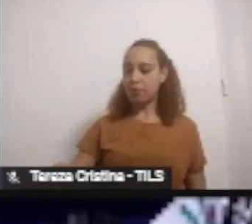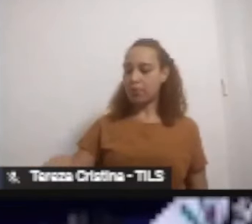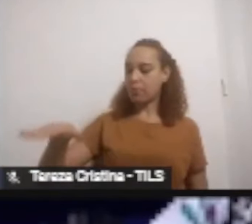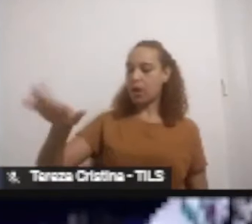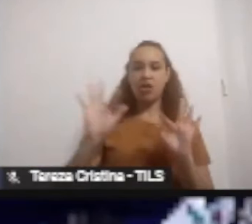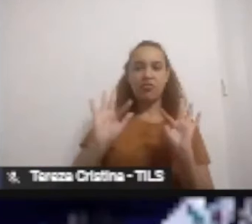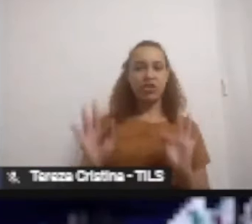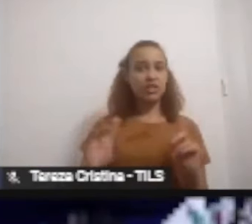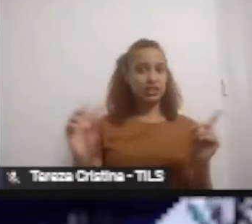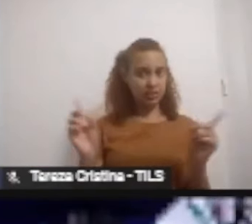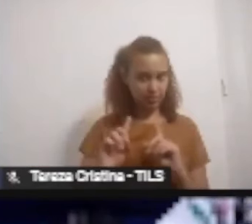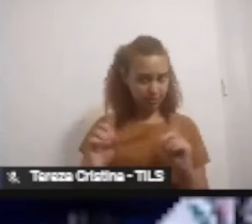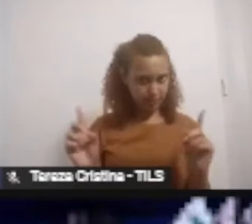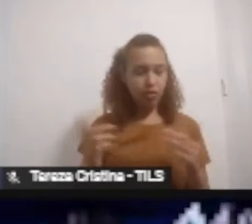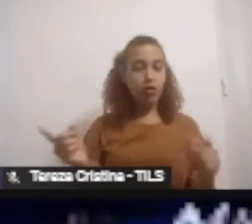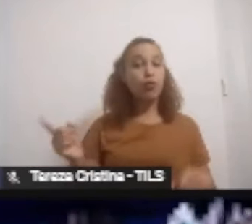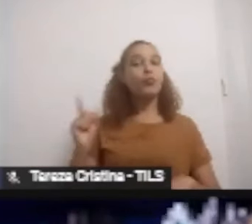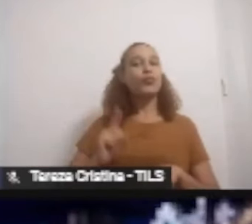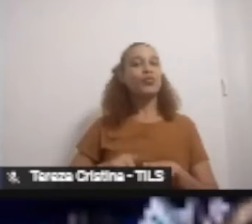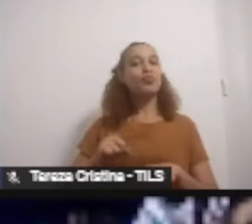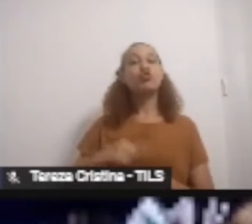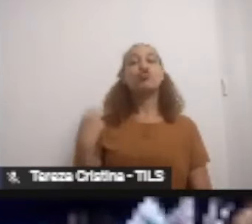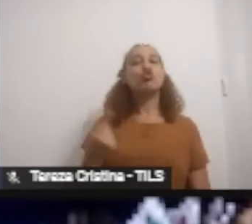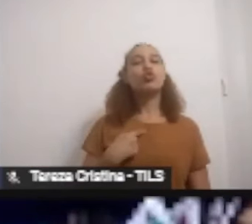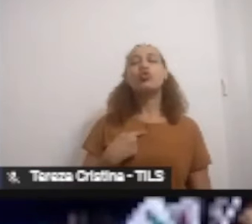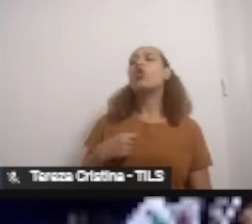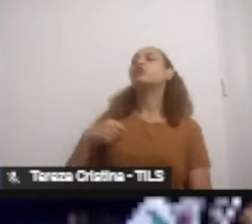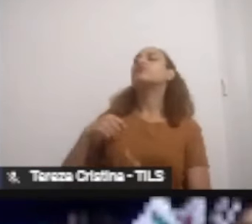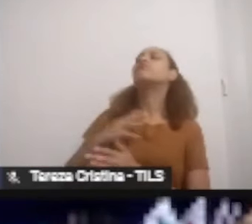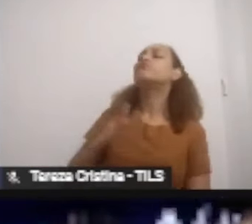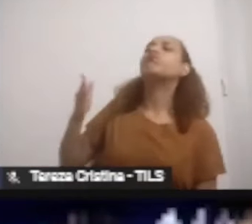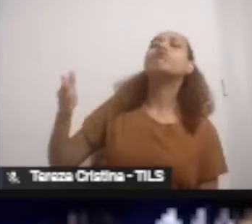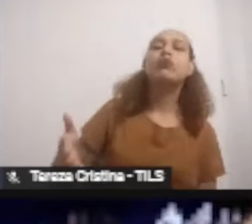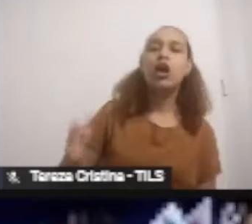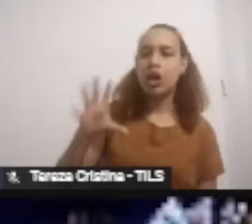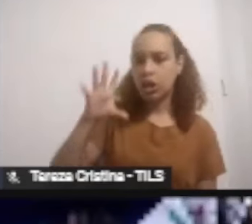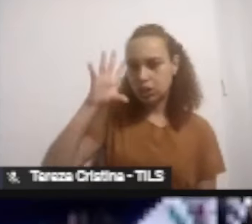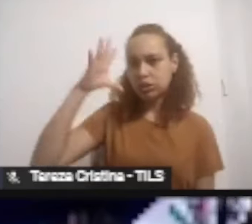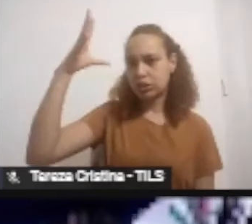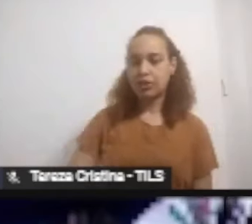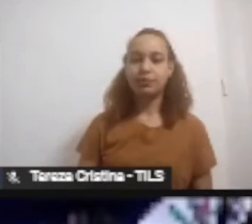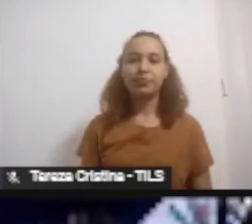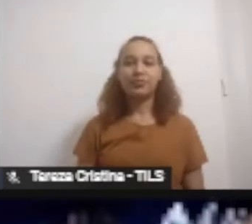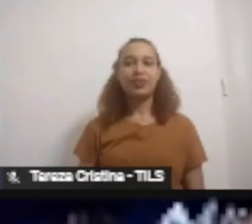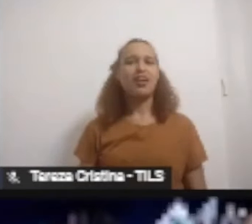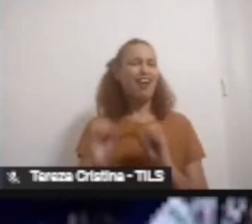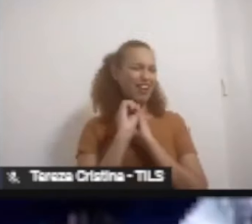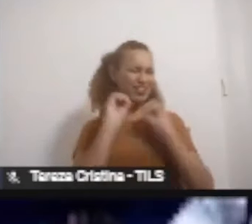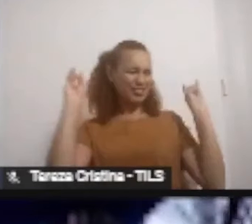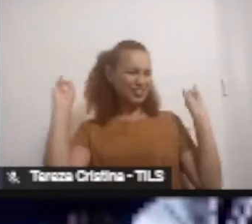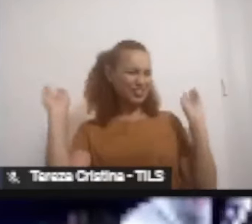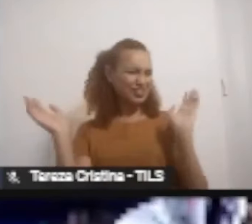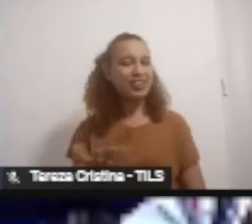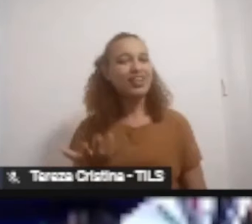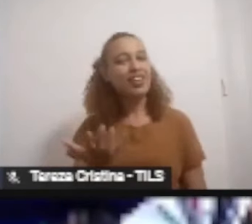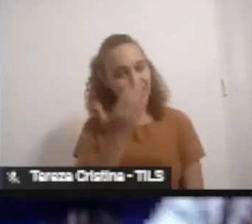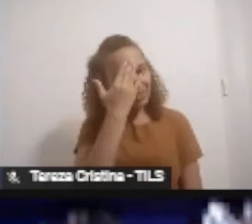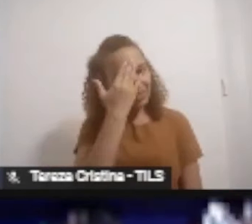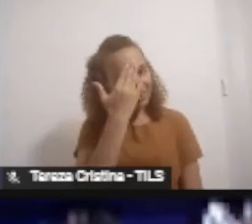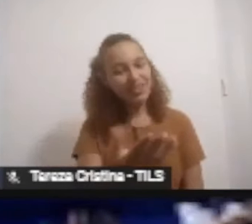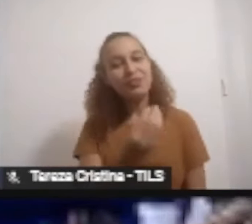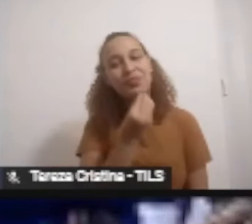hora de meter o nariz, tá bom? Arrasou. Quero agradecer aqui a oportunidade dessa conversa.